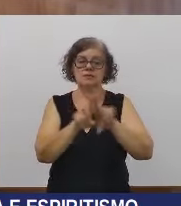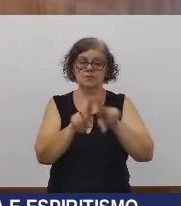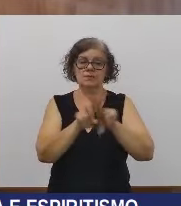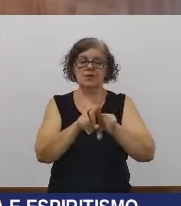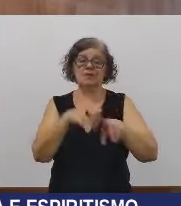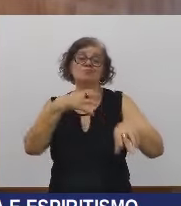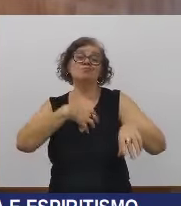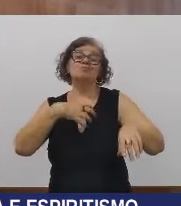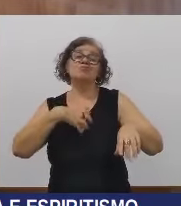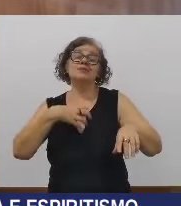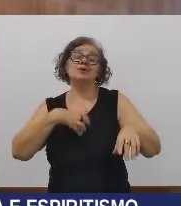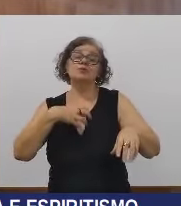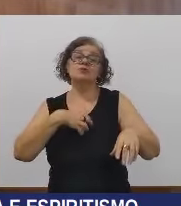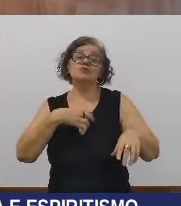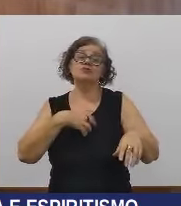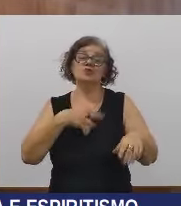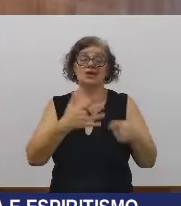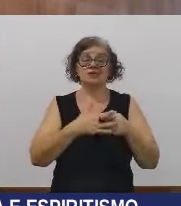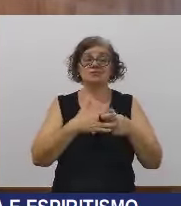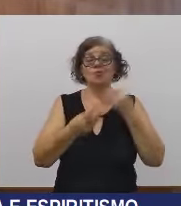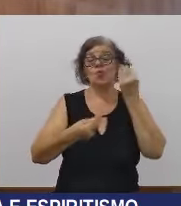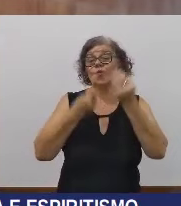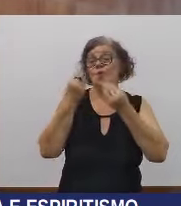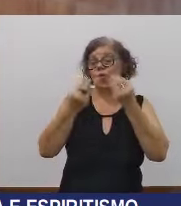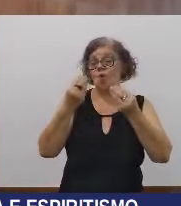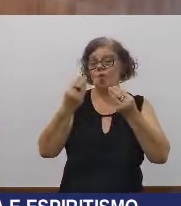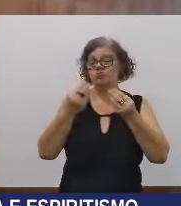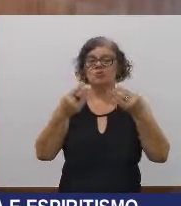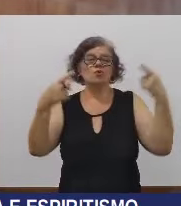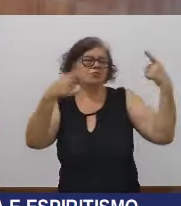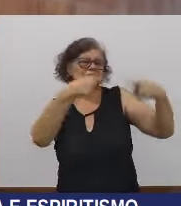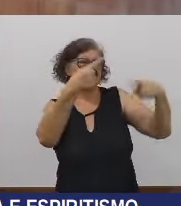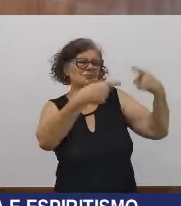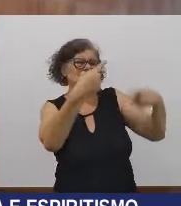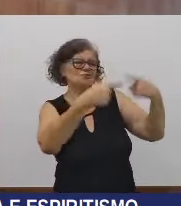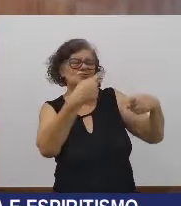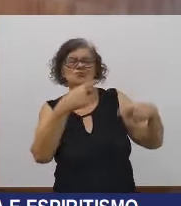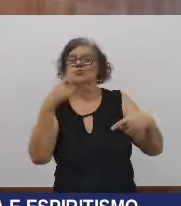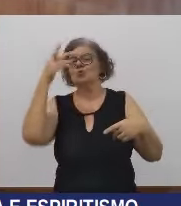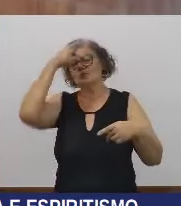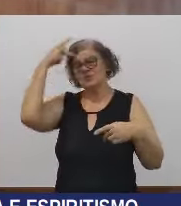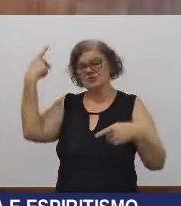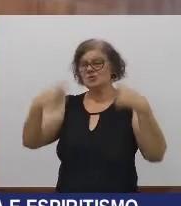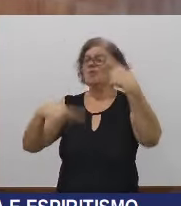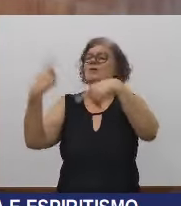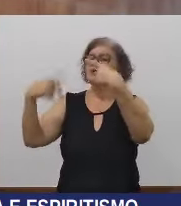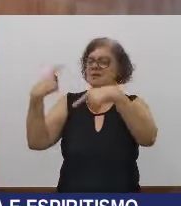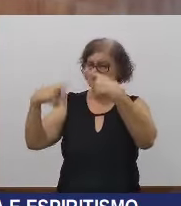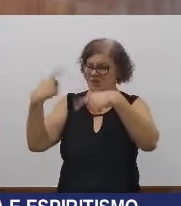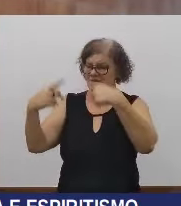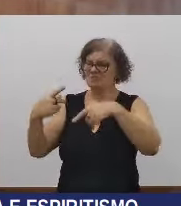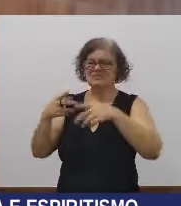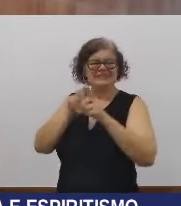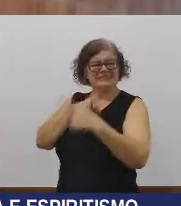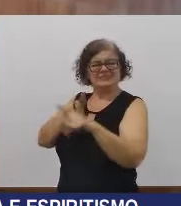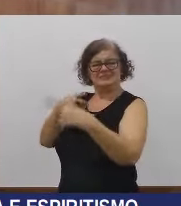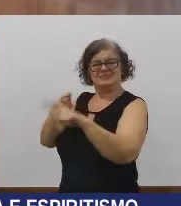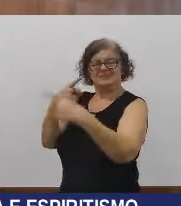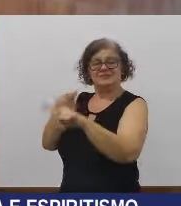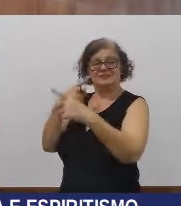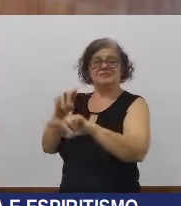como está a nossa atitude em relação a alguém que nos afronta? A alguém que nos incomoda,